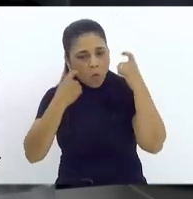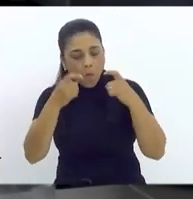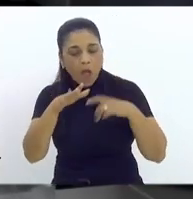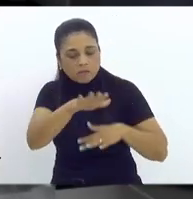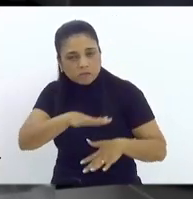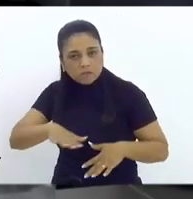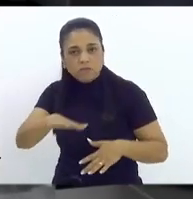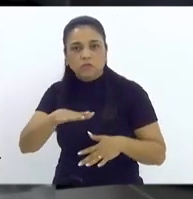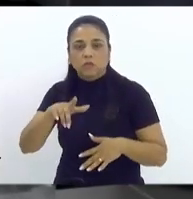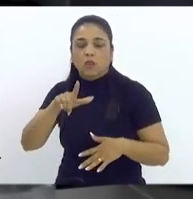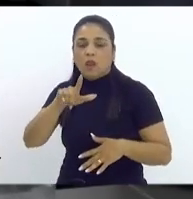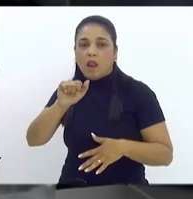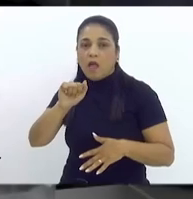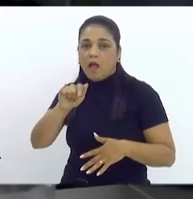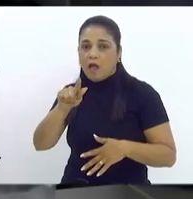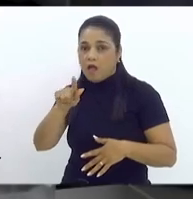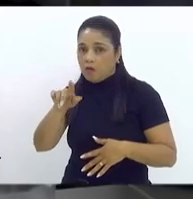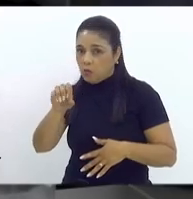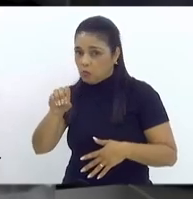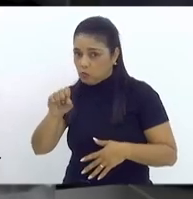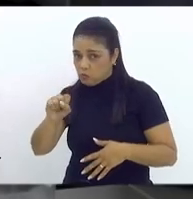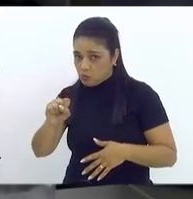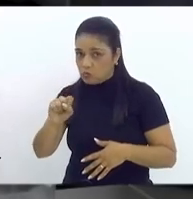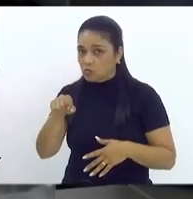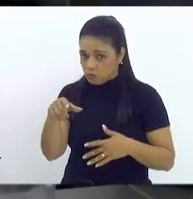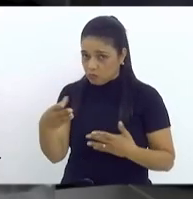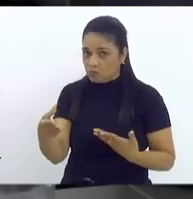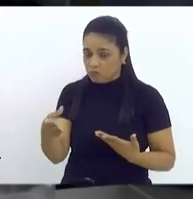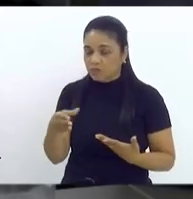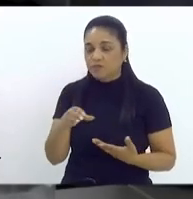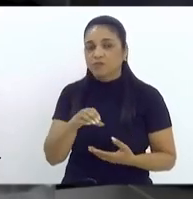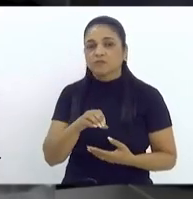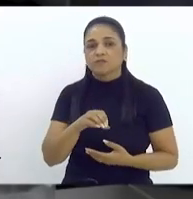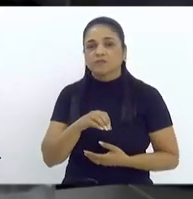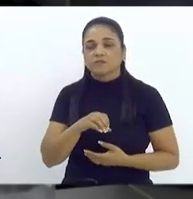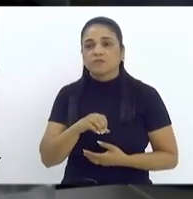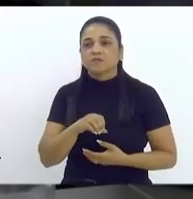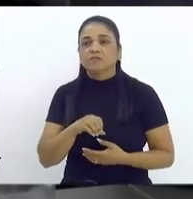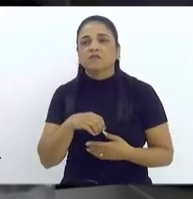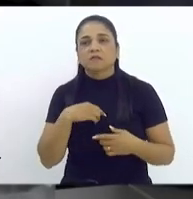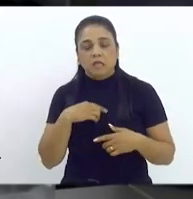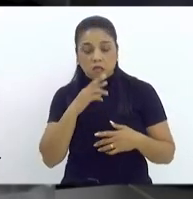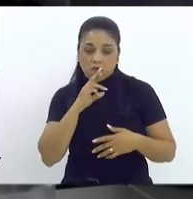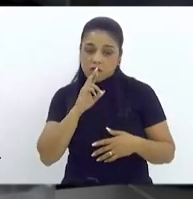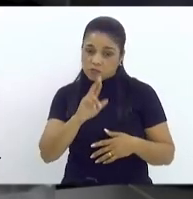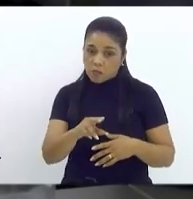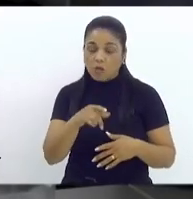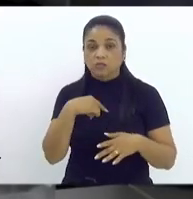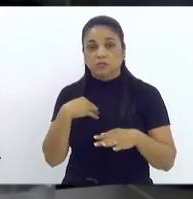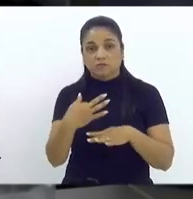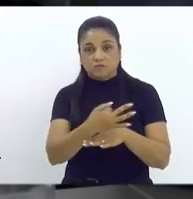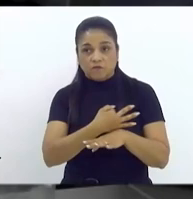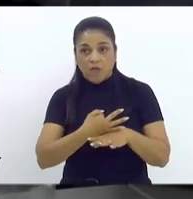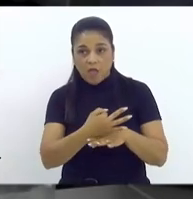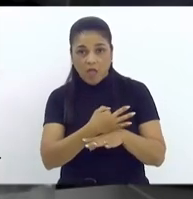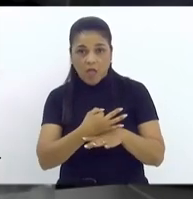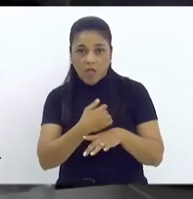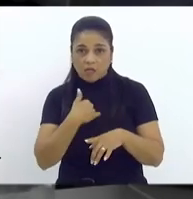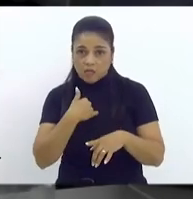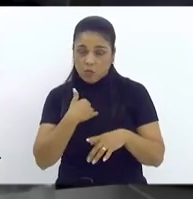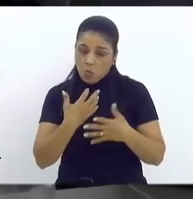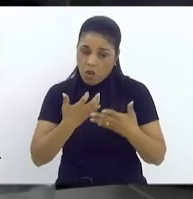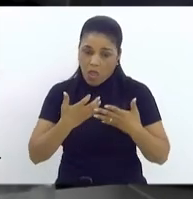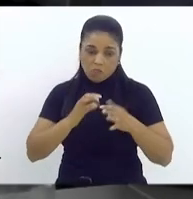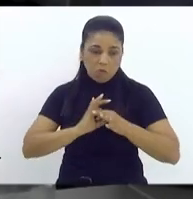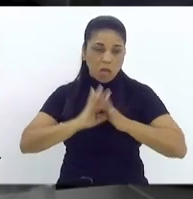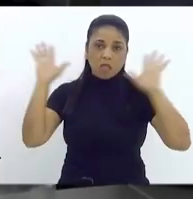E eu também, outra coisa, presidente, gostei da resposta dela, porque realmente, quando está de férias, eu faço o que eu